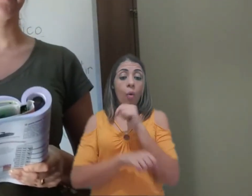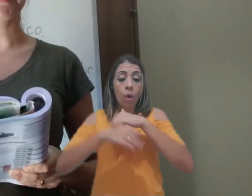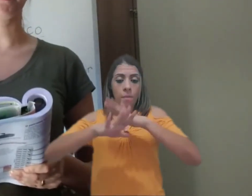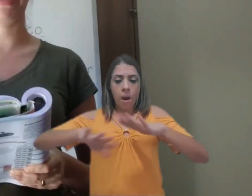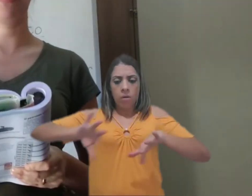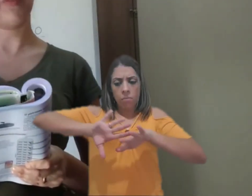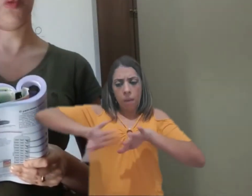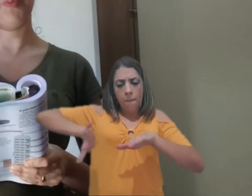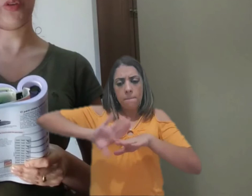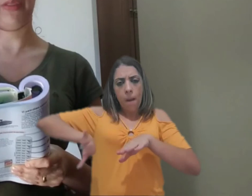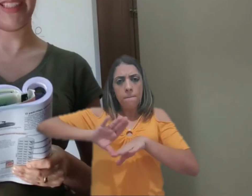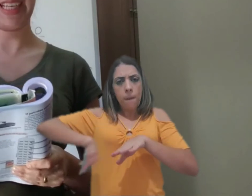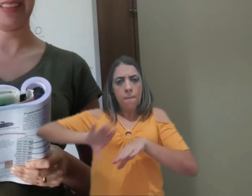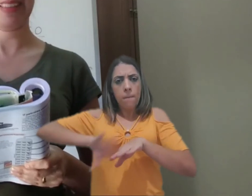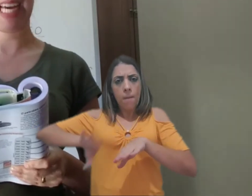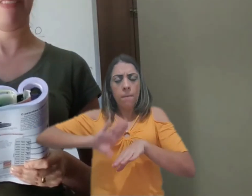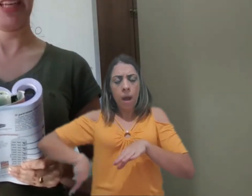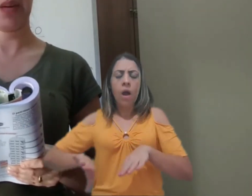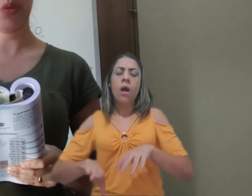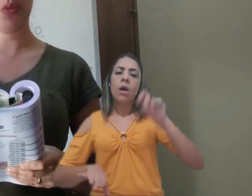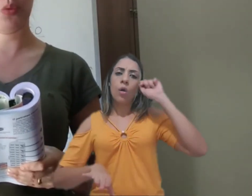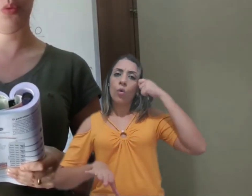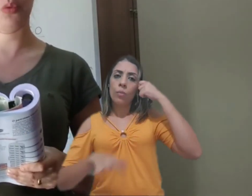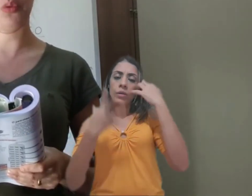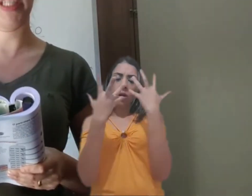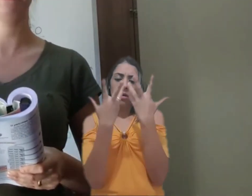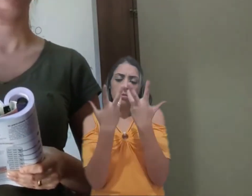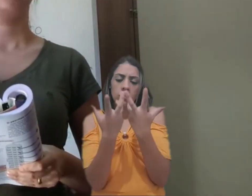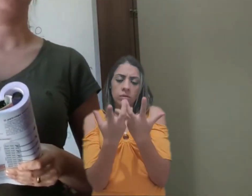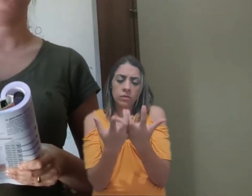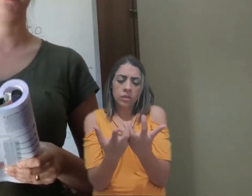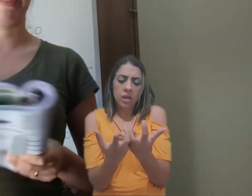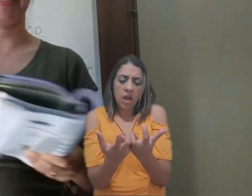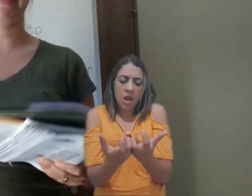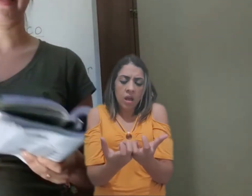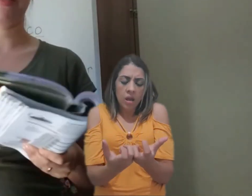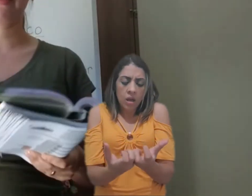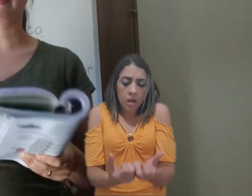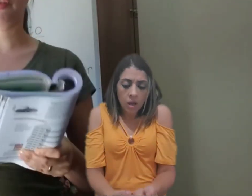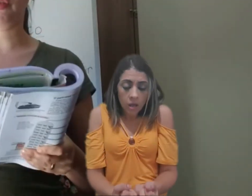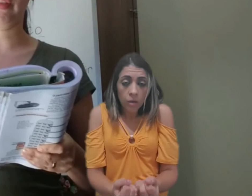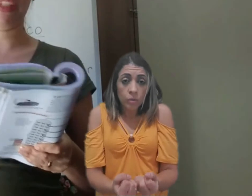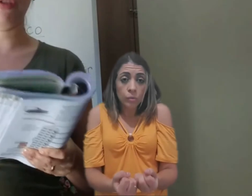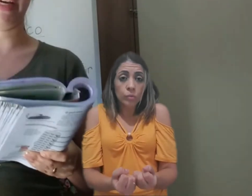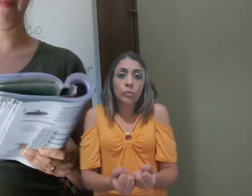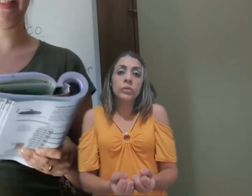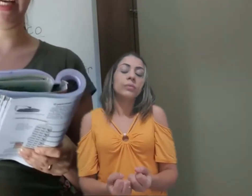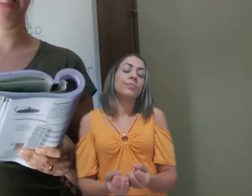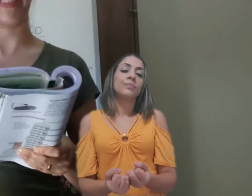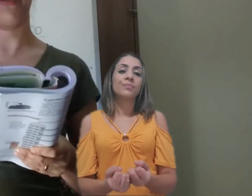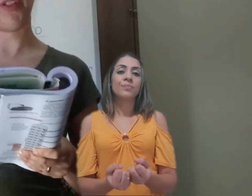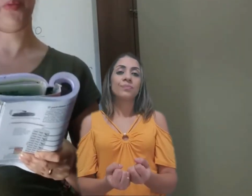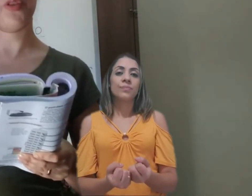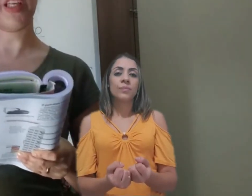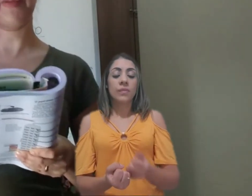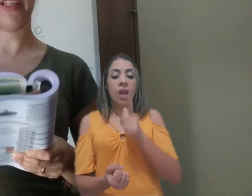mar. Então, o petróleo vai decantar, vai ir lá para o fundo, né, do tanque que ele tiver armazenado,